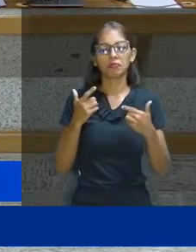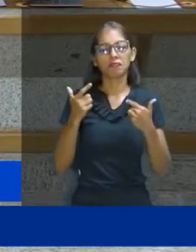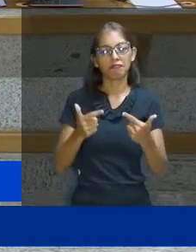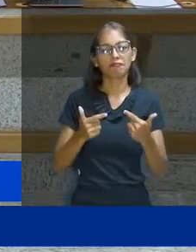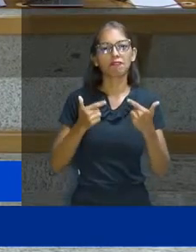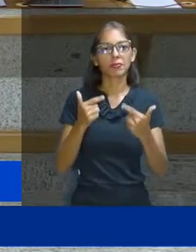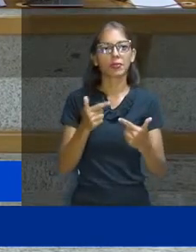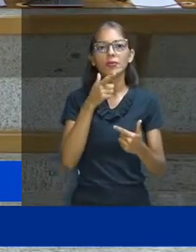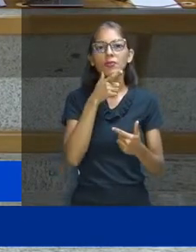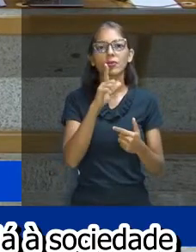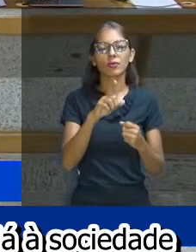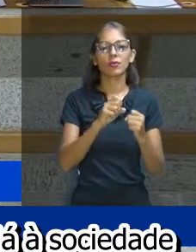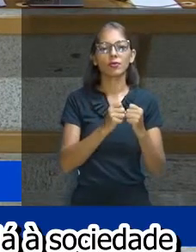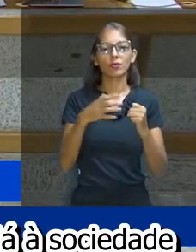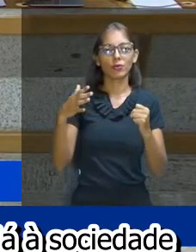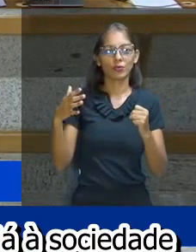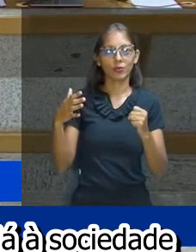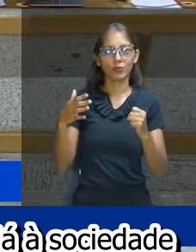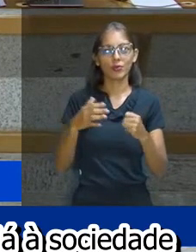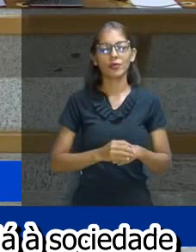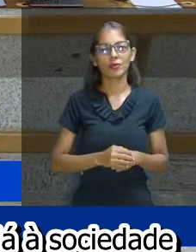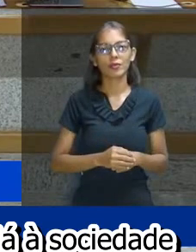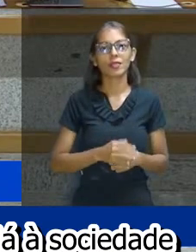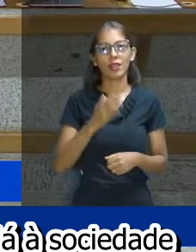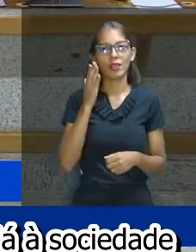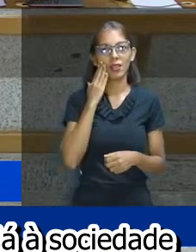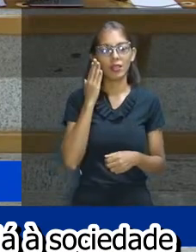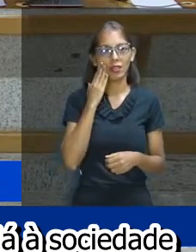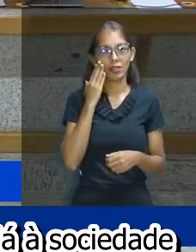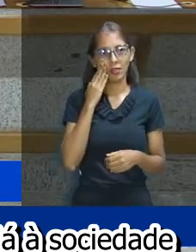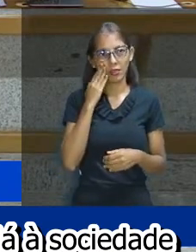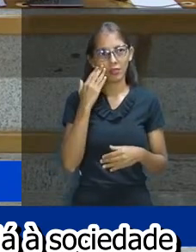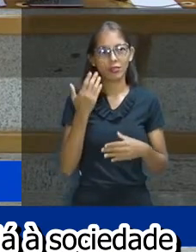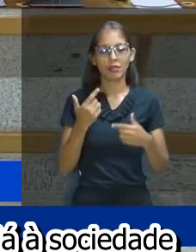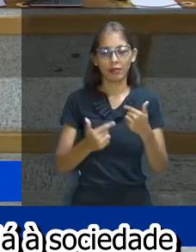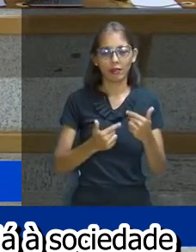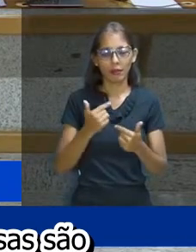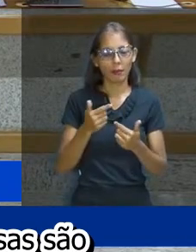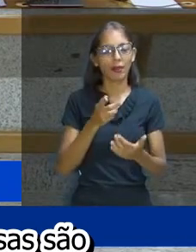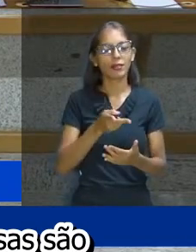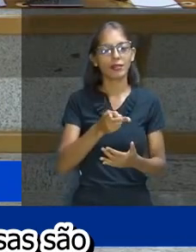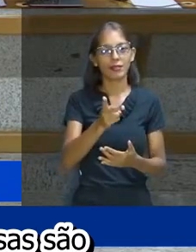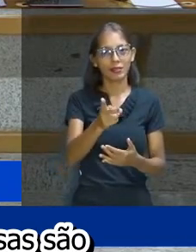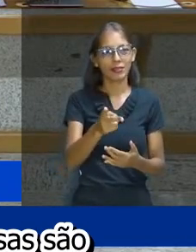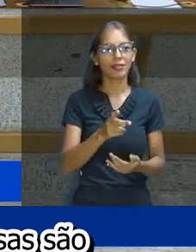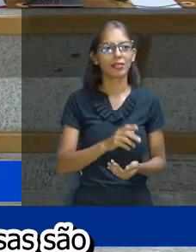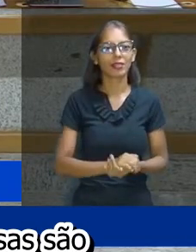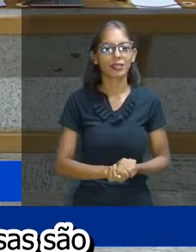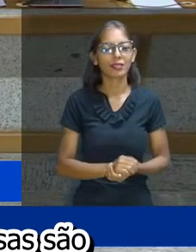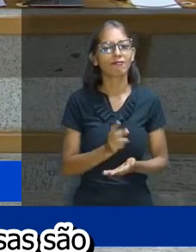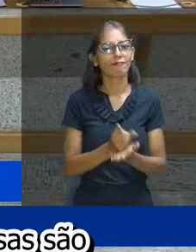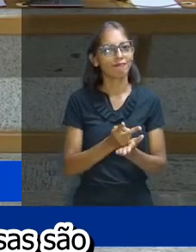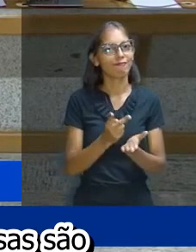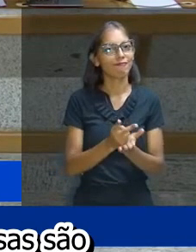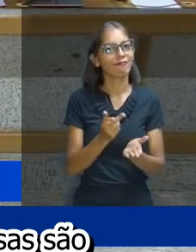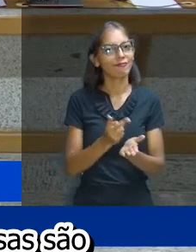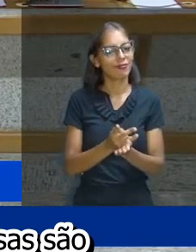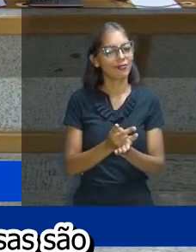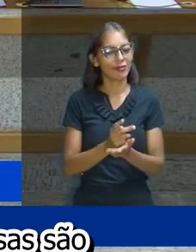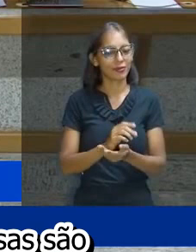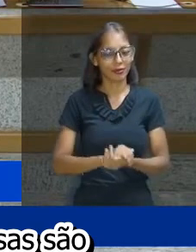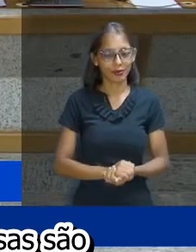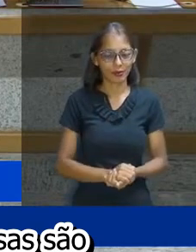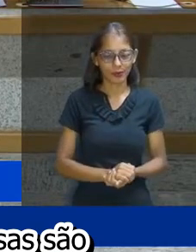do CNJ, tenho certeza que os serviços prestados à Sociedade de Excelência serão mantidos esse ano.